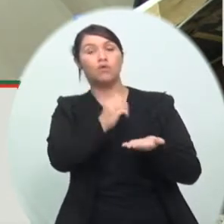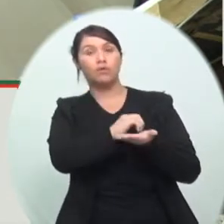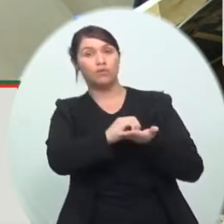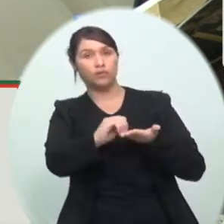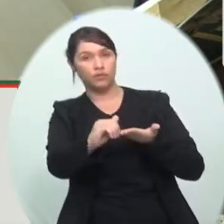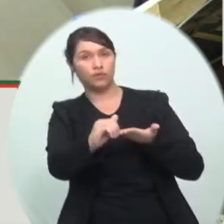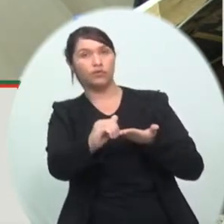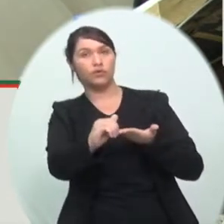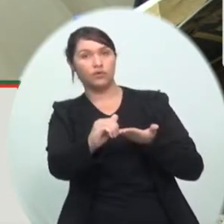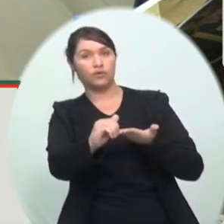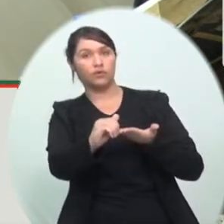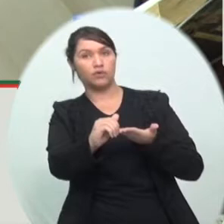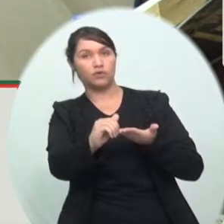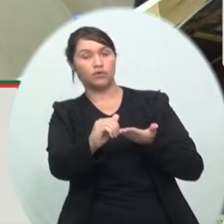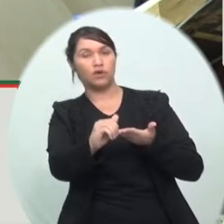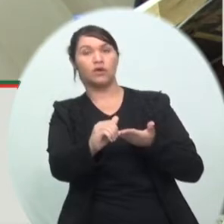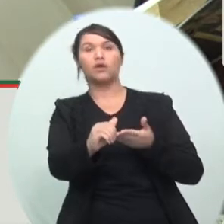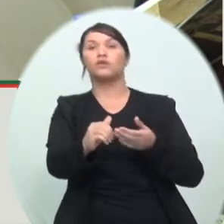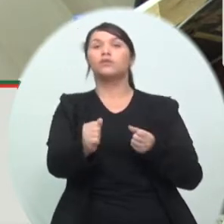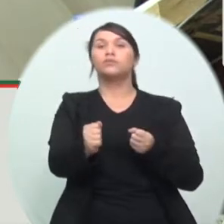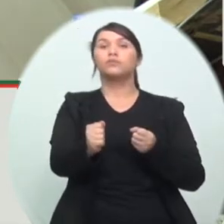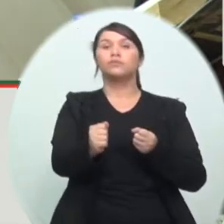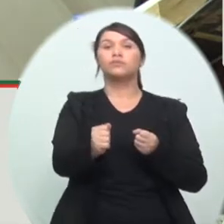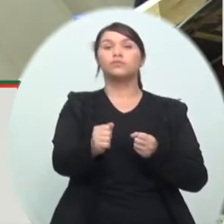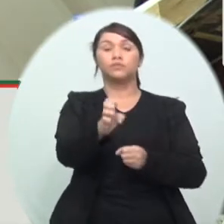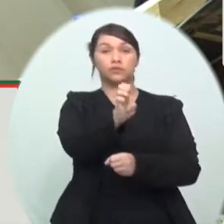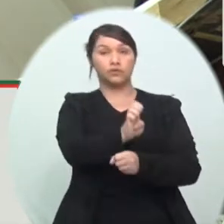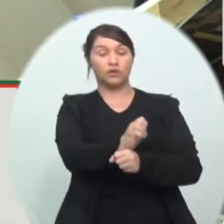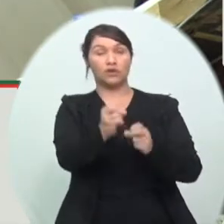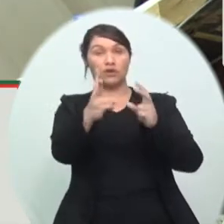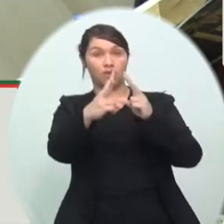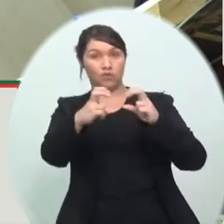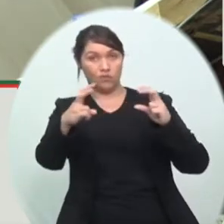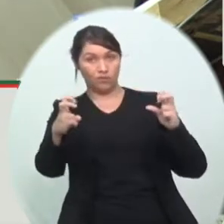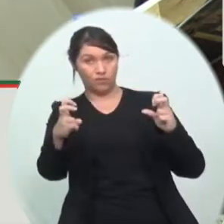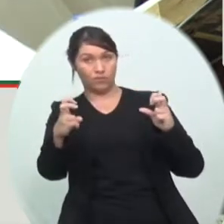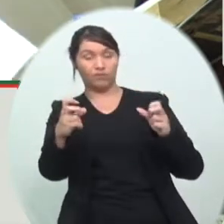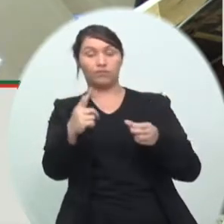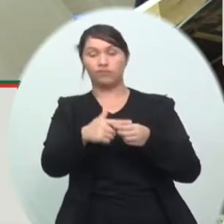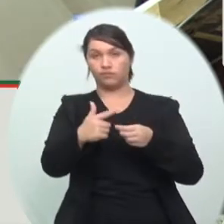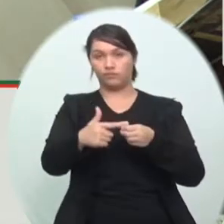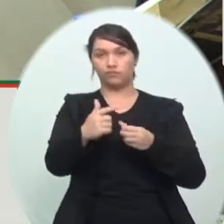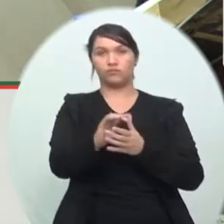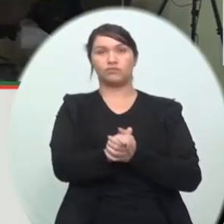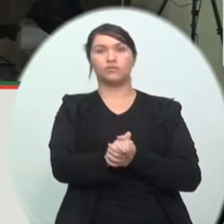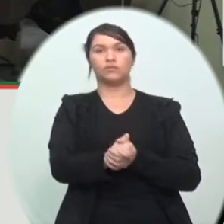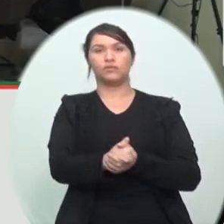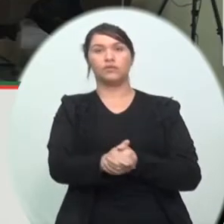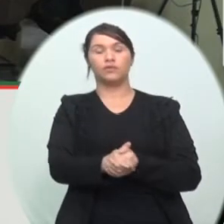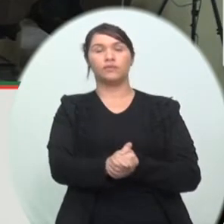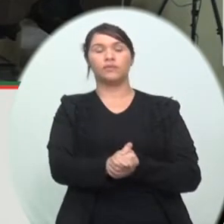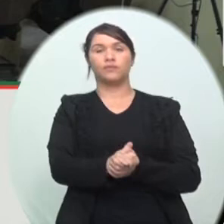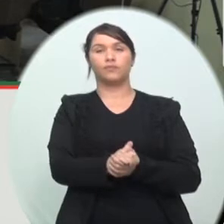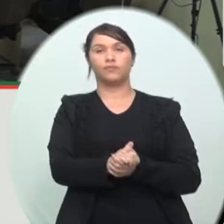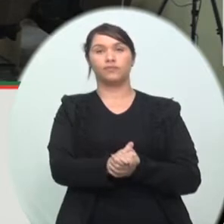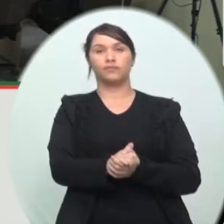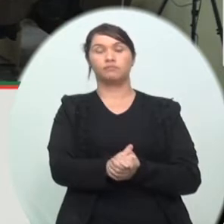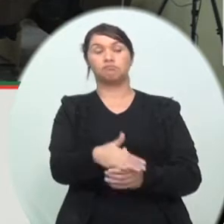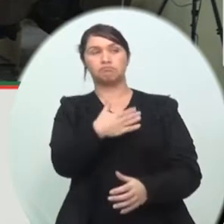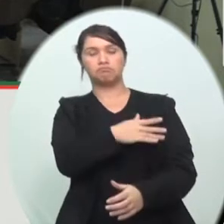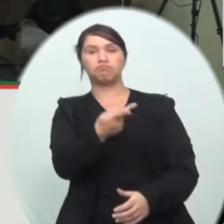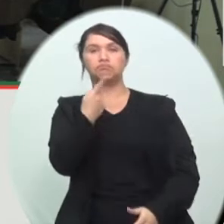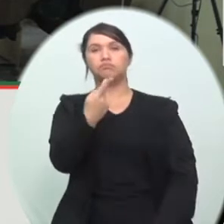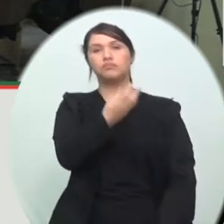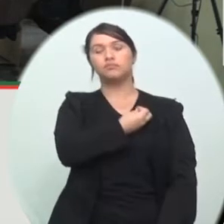em Florianópolis. Atenciosamente, chefe de gabinete Edson Perucchi. É isso, senhor presidente. Gostaríamos de registrar a